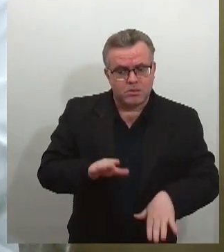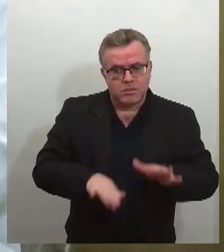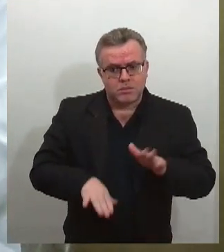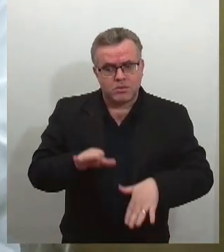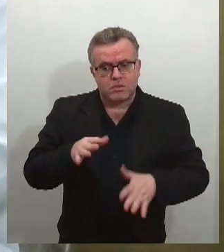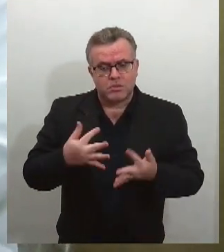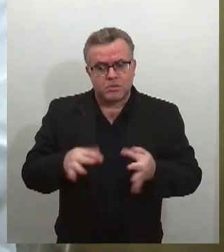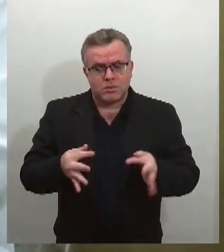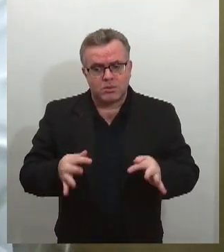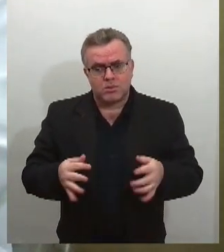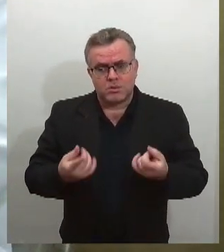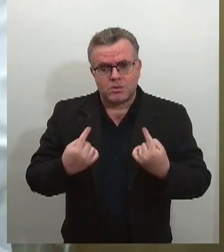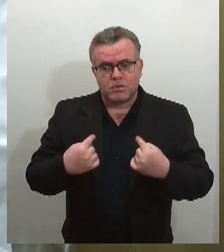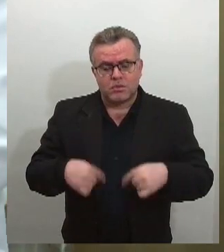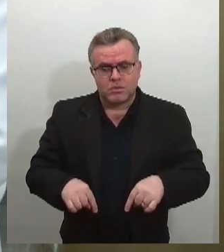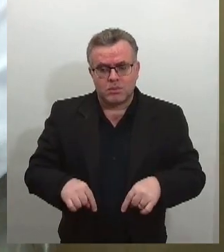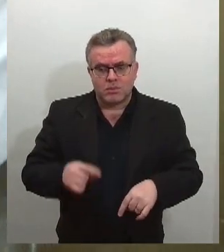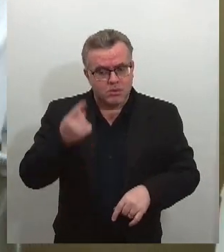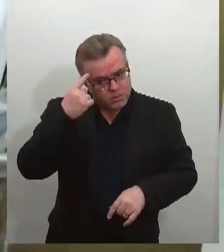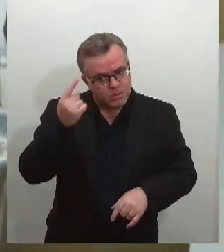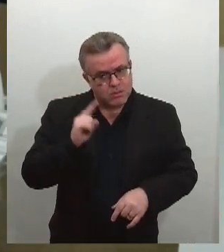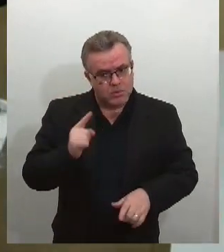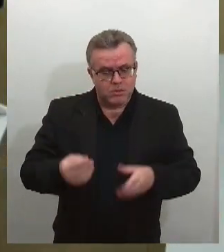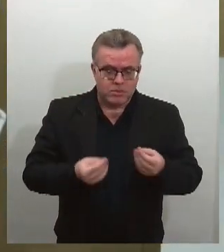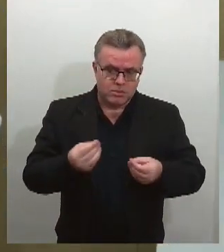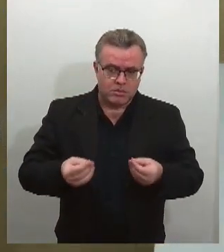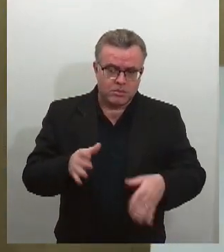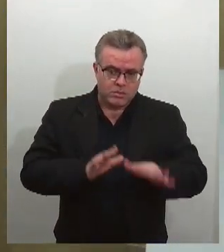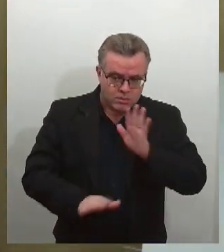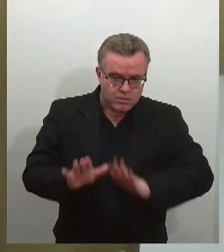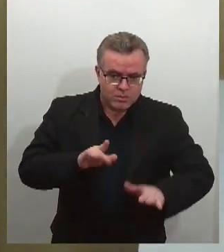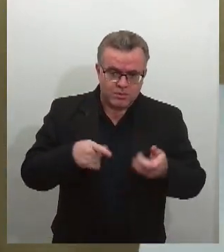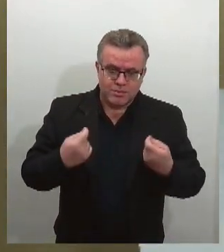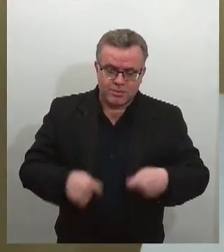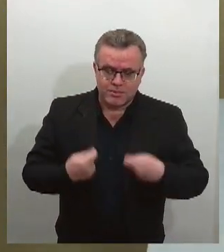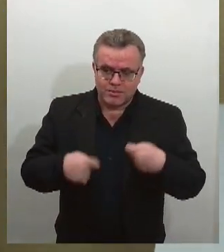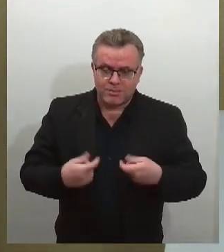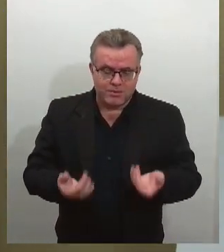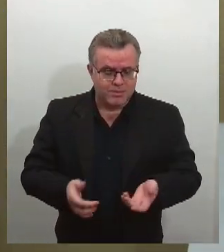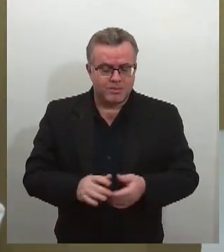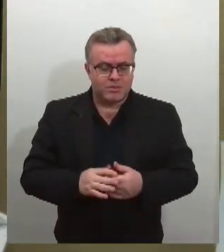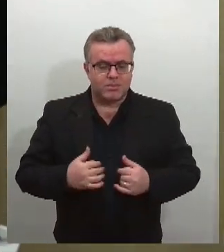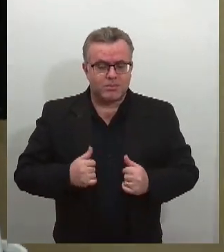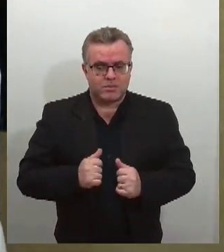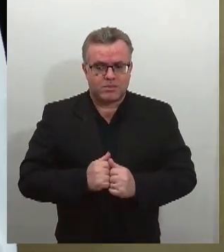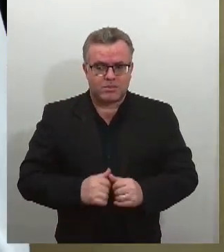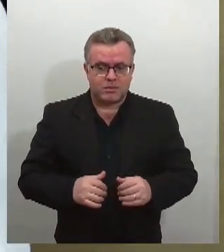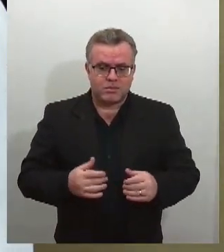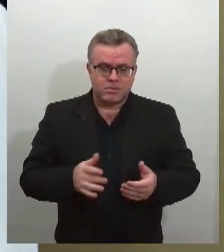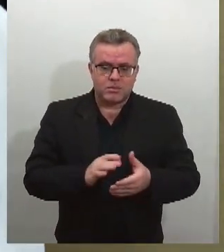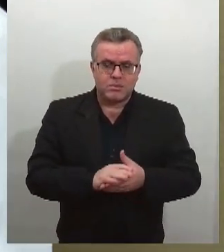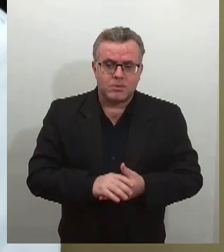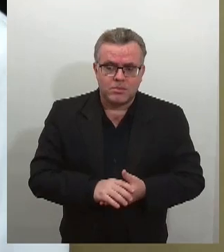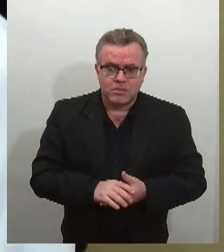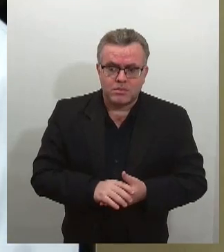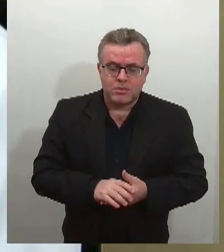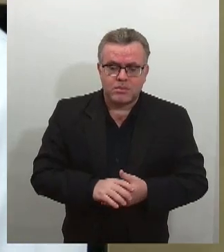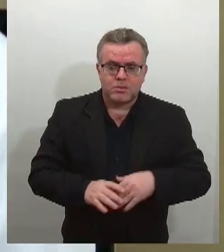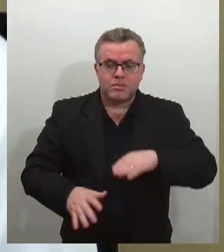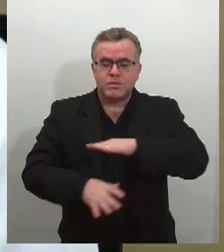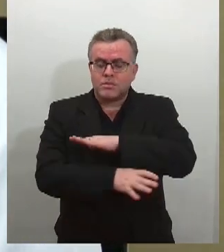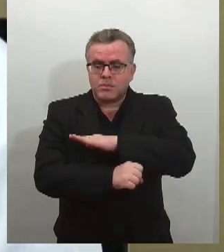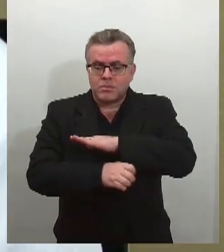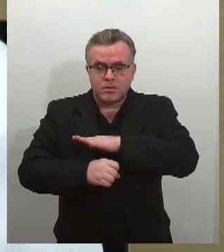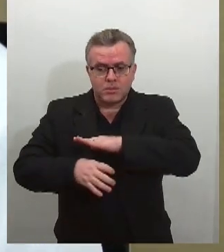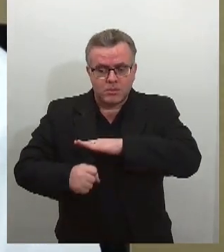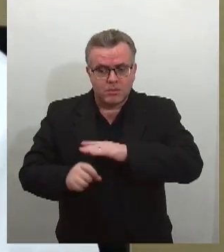sabe o que é, e é preciso ter cuidado. Exatamente. A trombose é algo muito importante e é muito